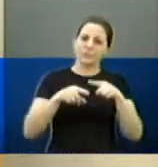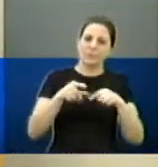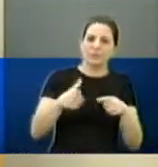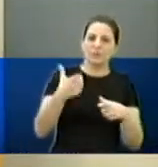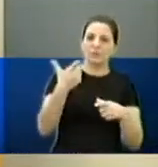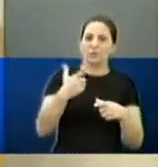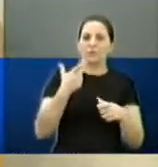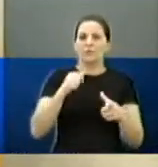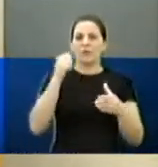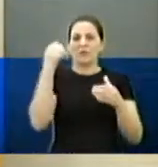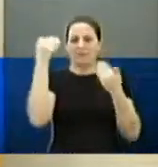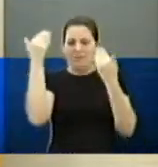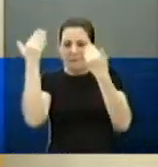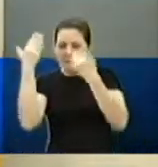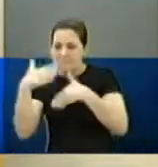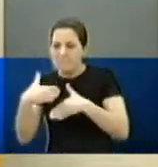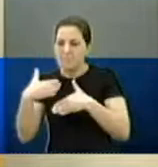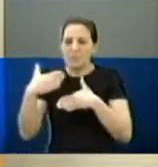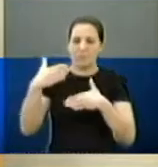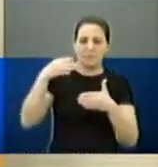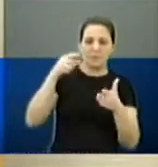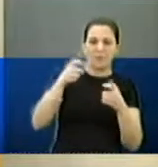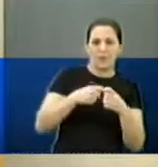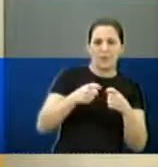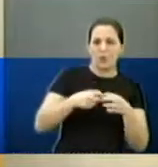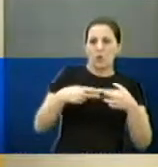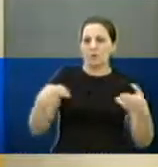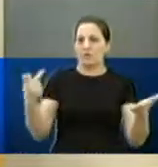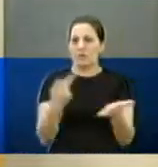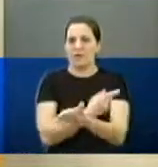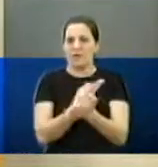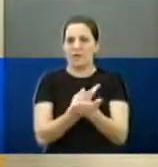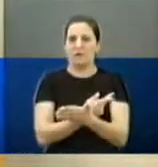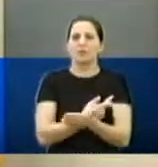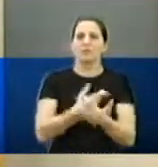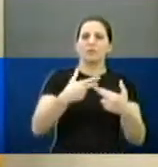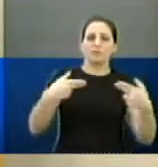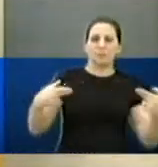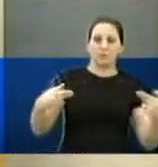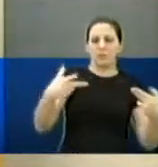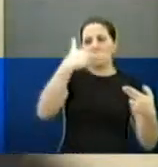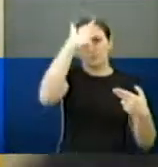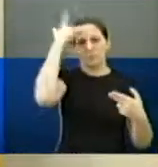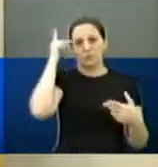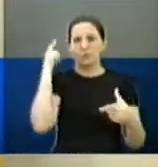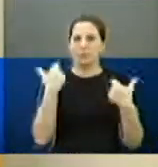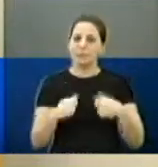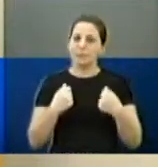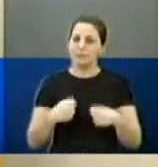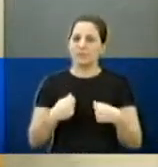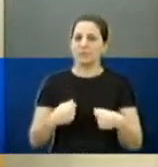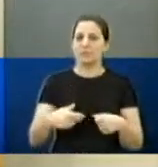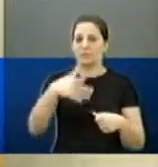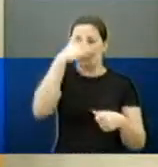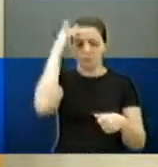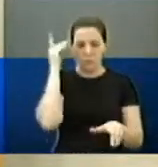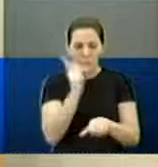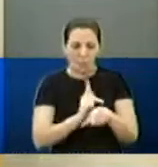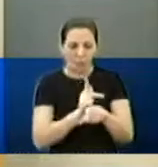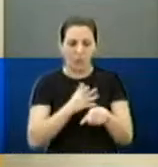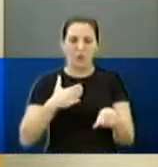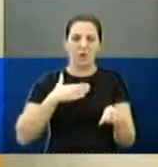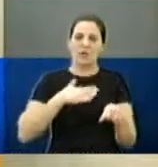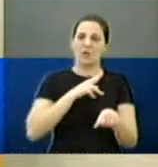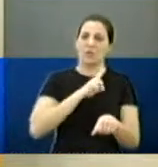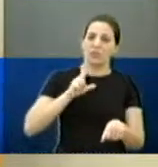pela avaliação médica, entregando equipamento errado e coisa que as pessoas não precisam. Todas essas pessoas estão nos procurando, a gente